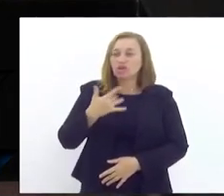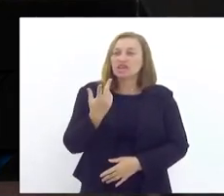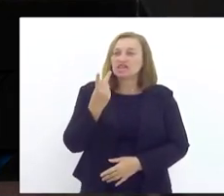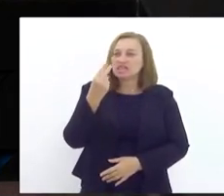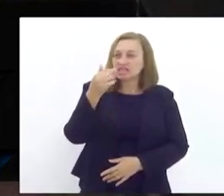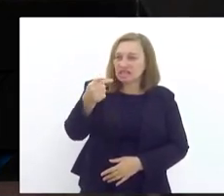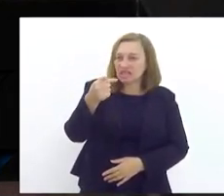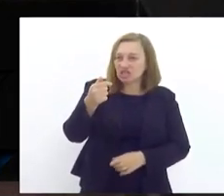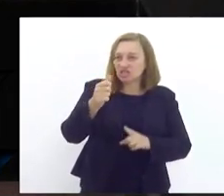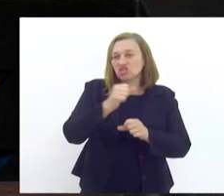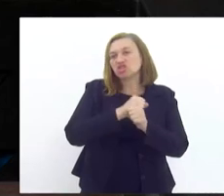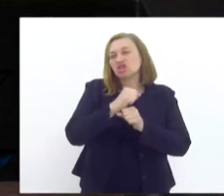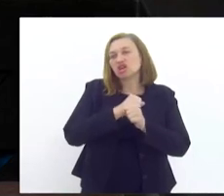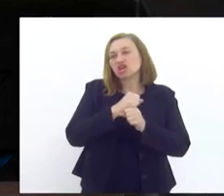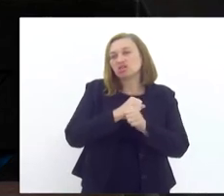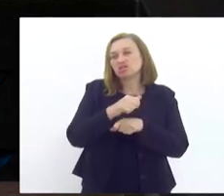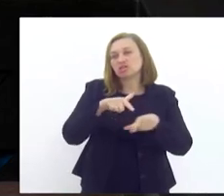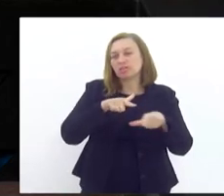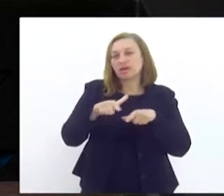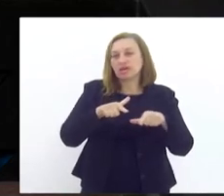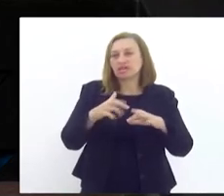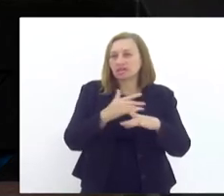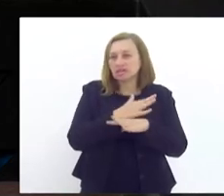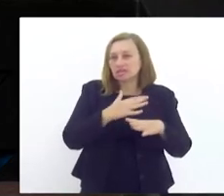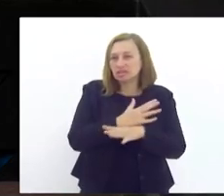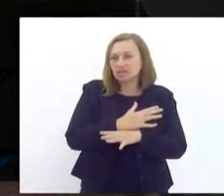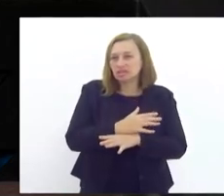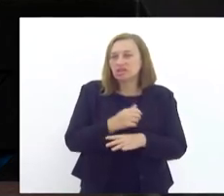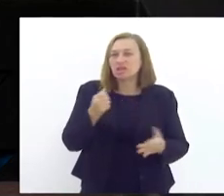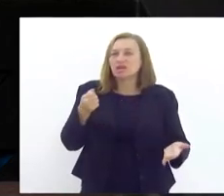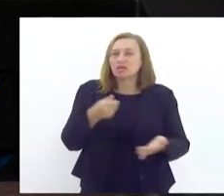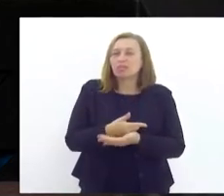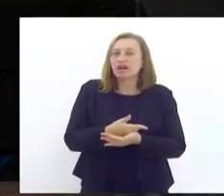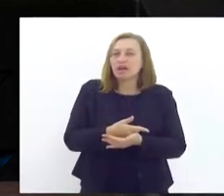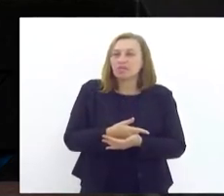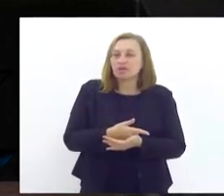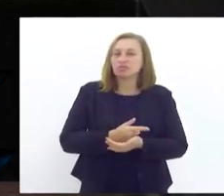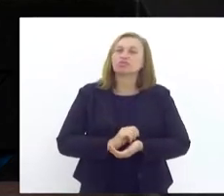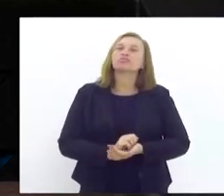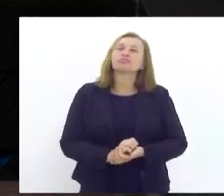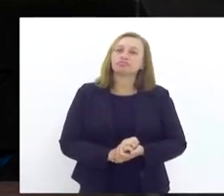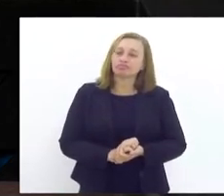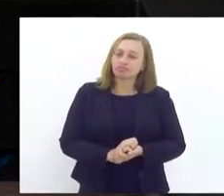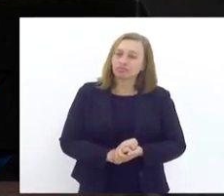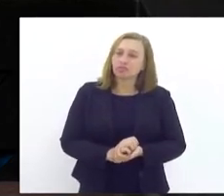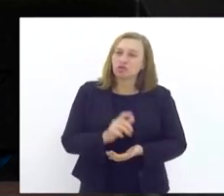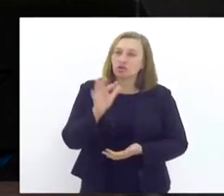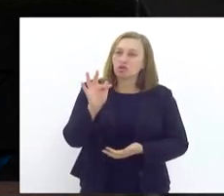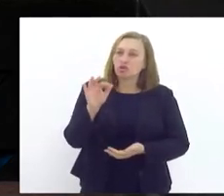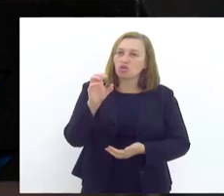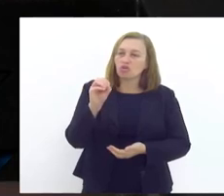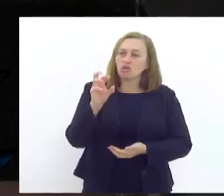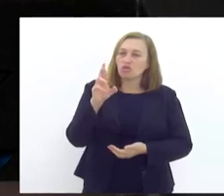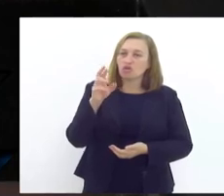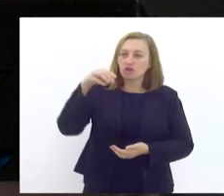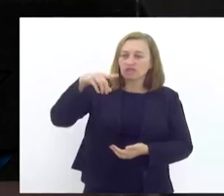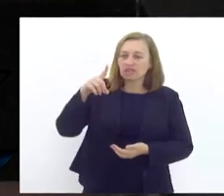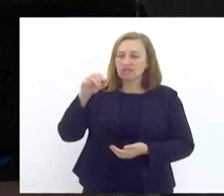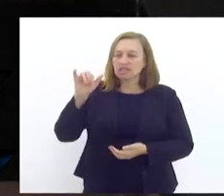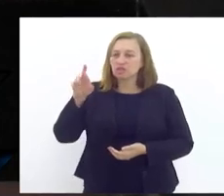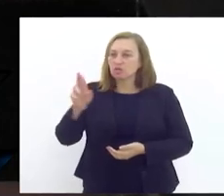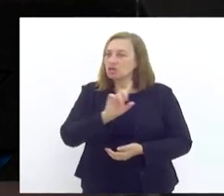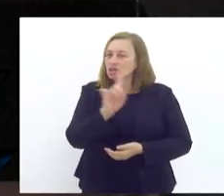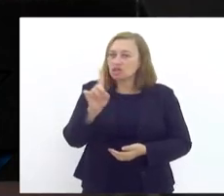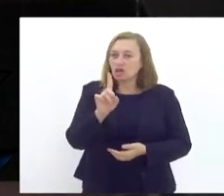governando a cidade de São João de Meriti é o pagamento do fornecedor não é o pagamento do Servidor